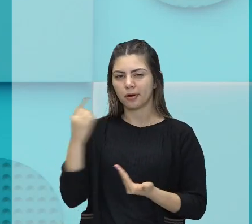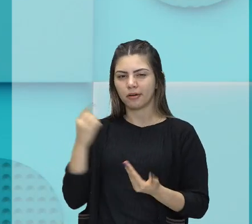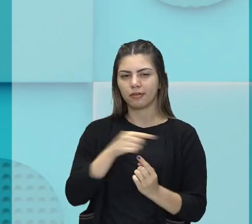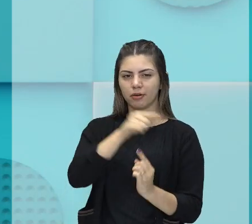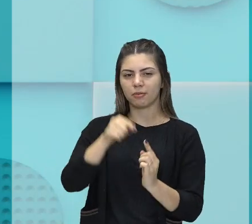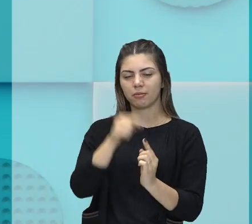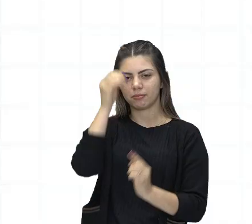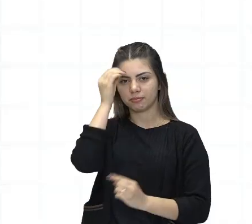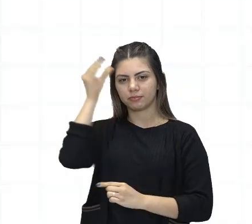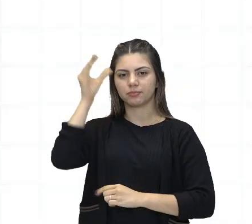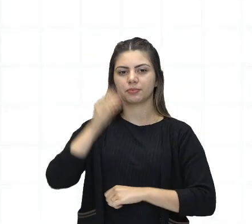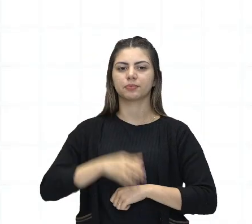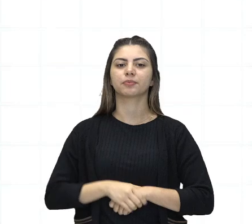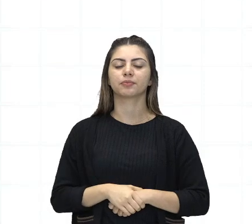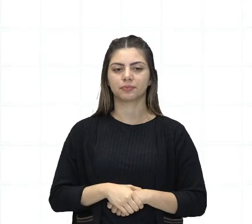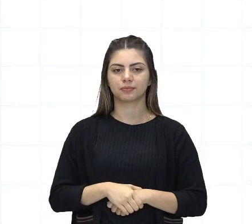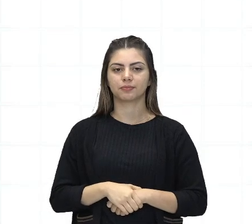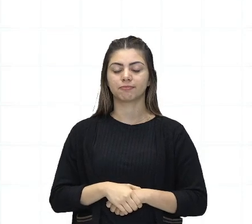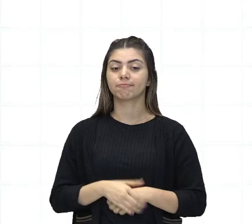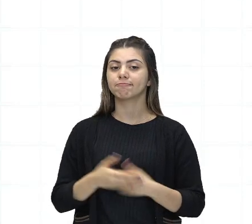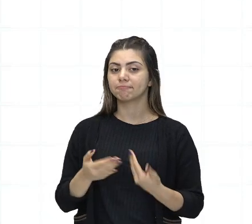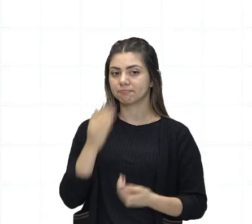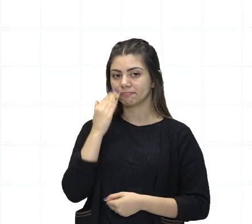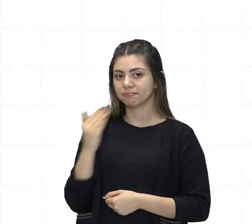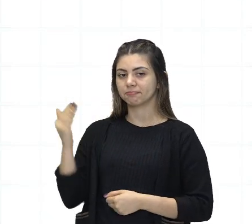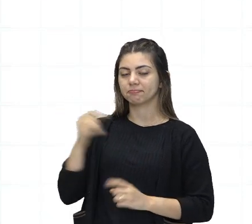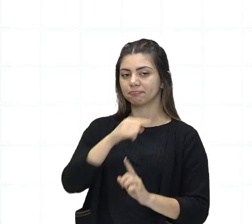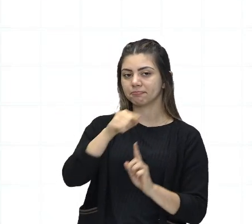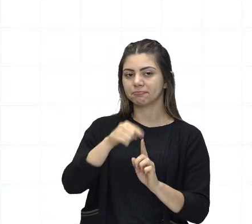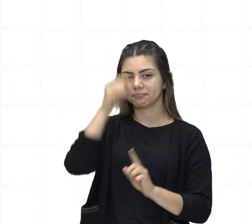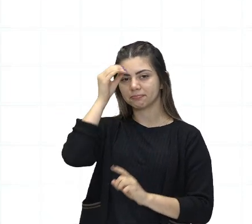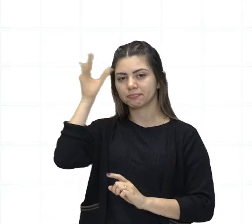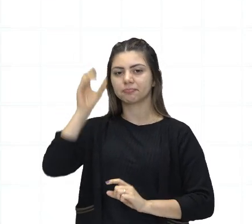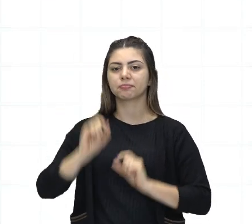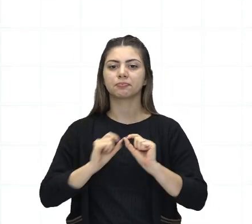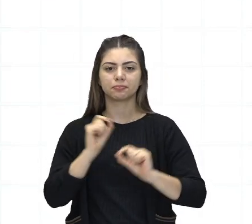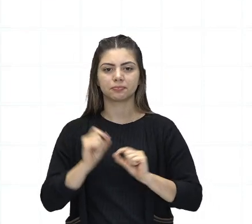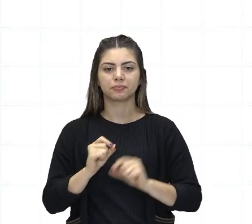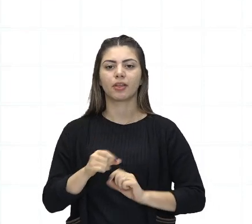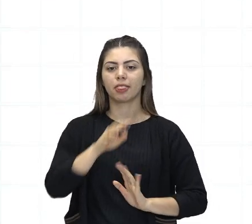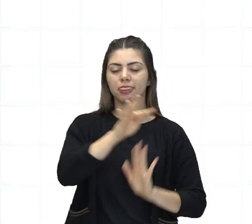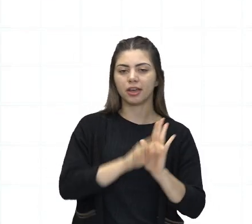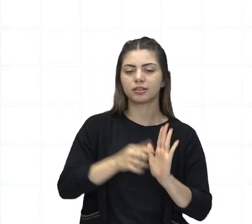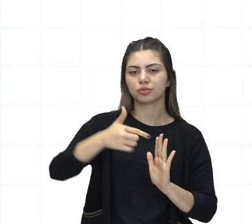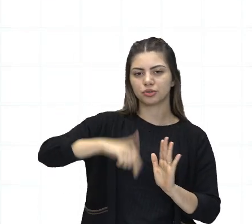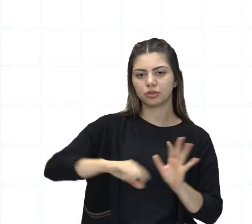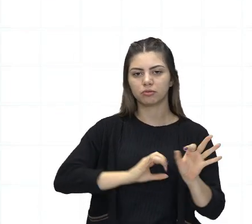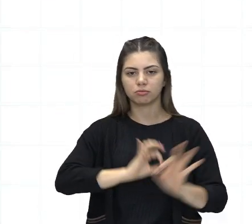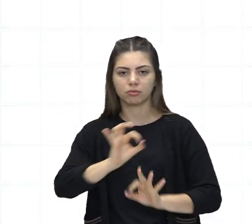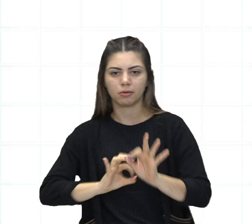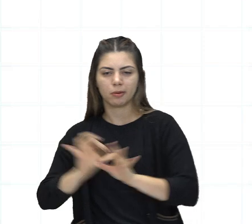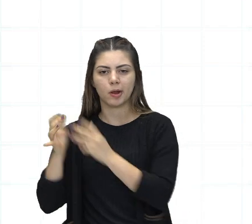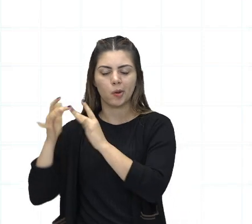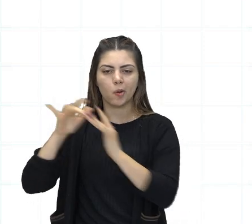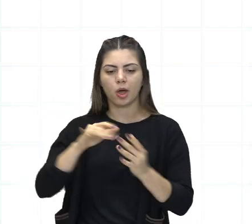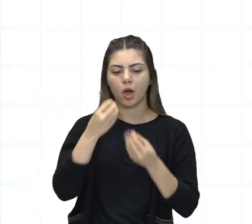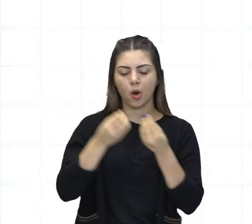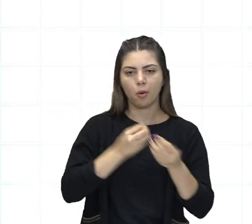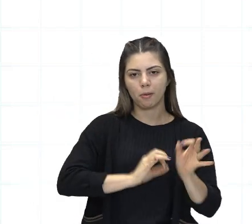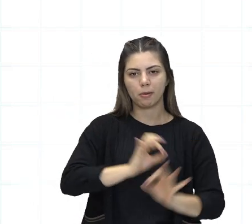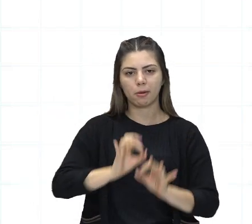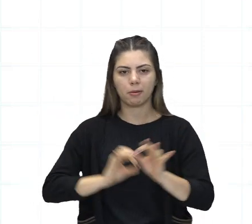de conhecimento? Temos aí, objeto de conhecimento, reconstrução do contexto de